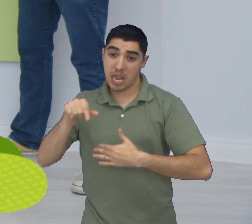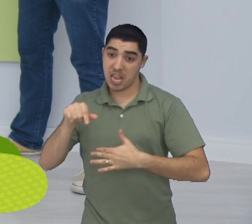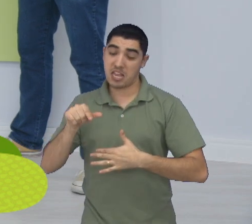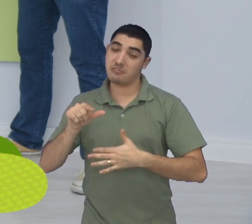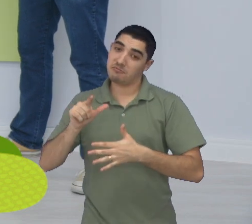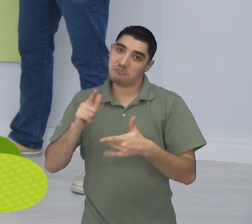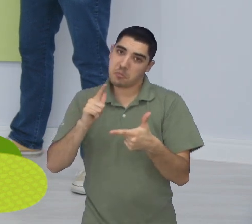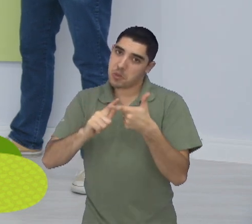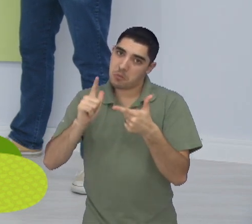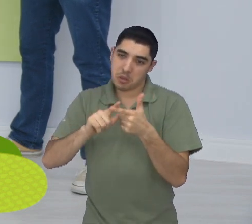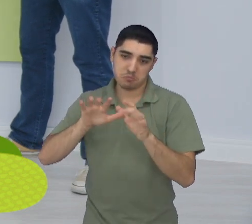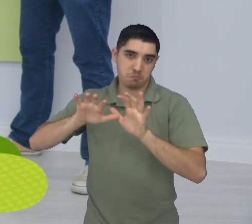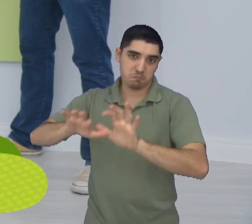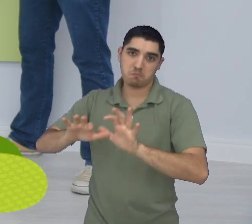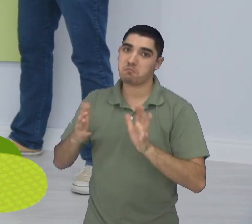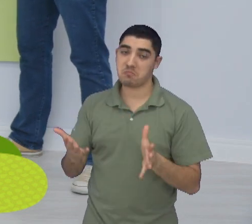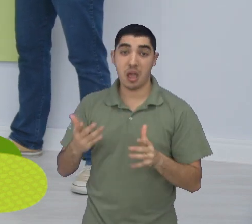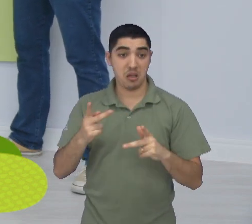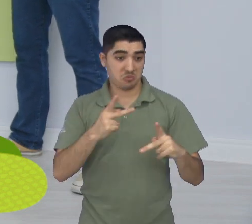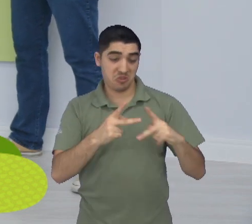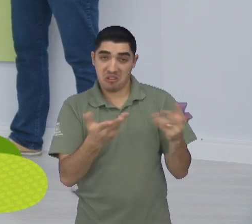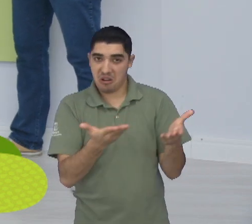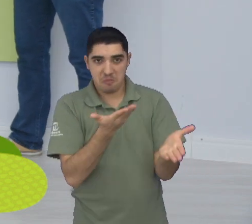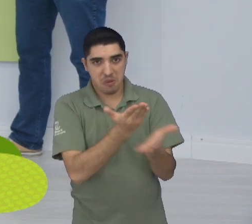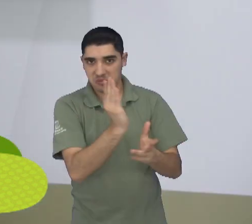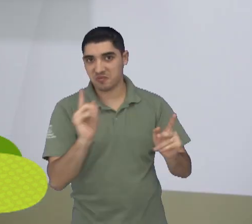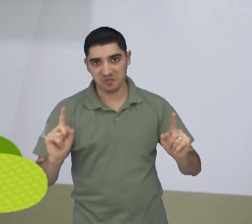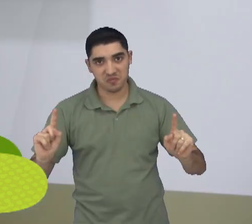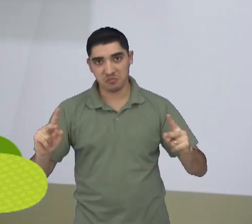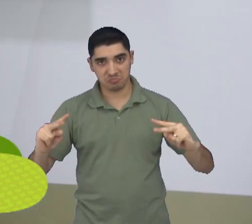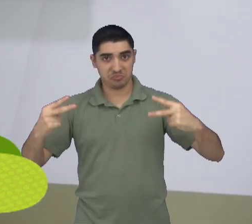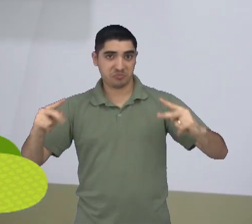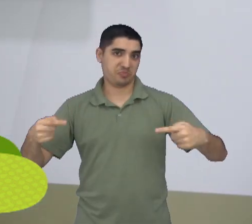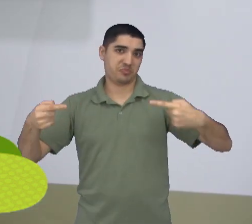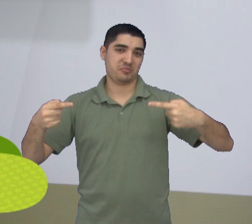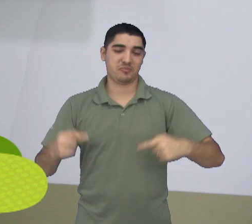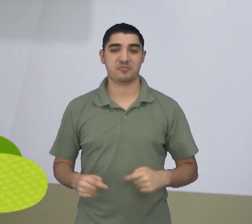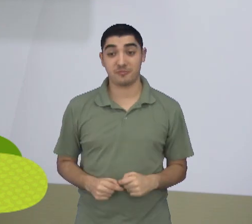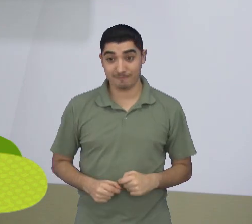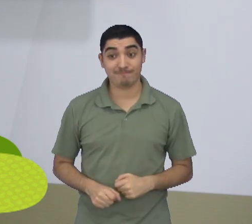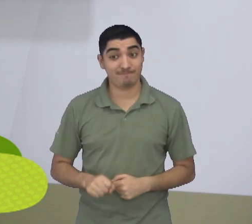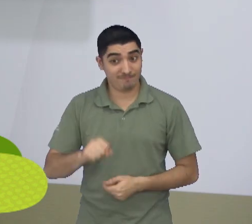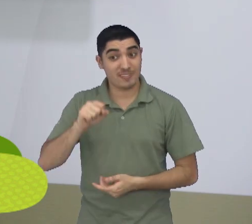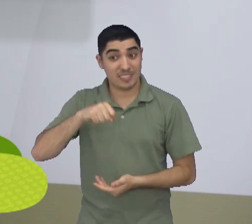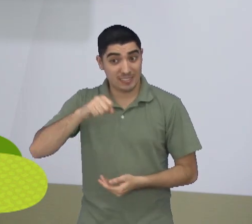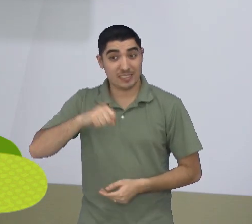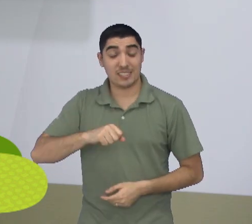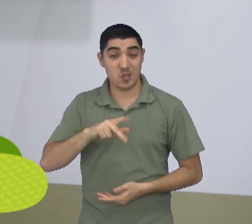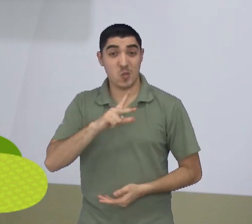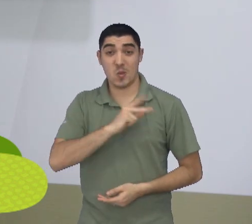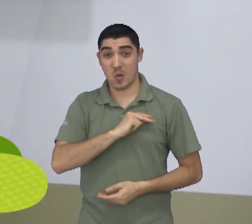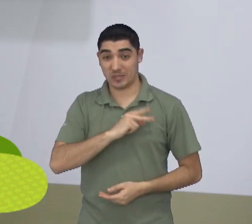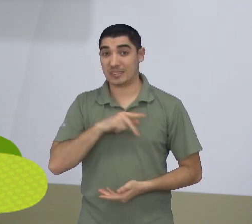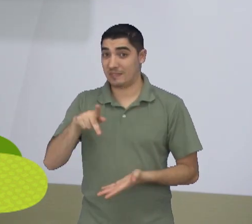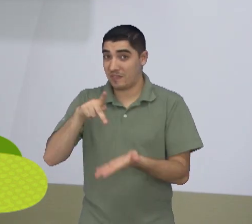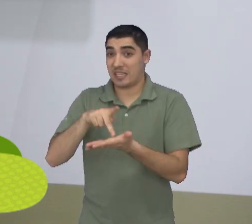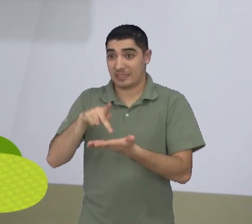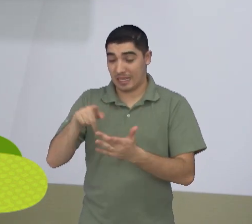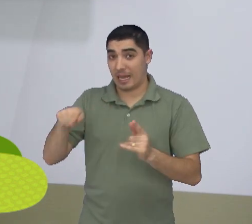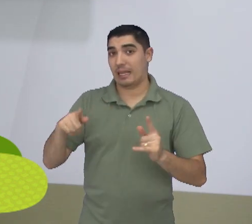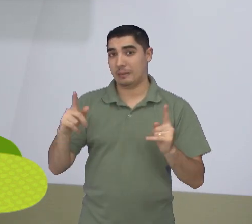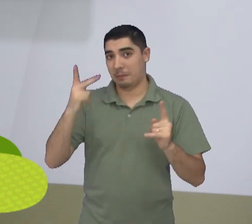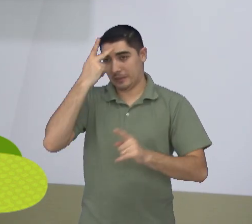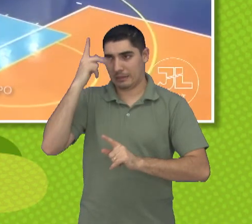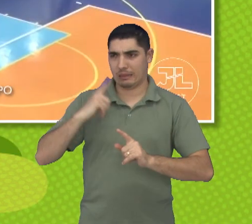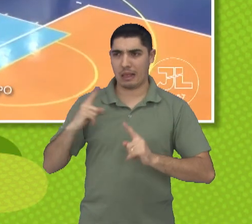com a arbitragem e o São José acabou passando para a final. Com certeza, Bruno, muitas polêmicas envolvendo esse jogo. São José fez a